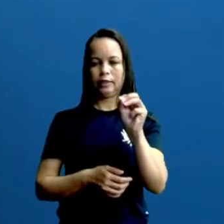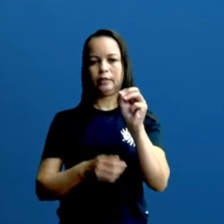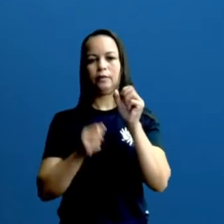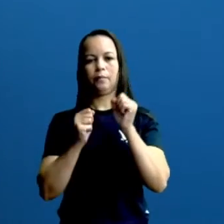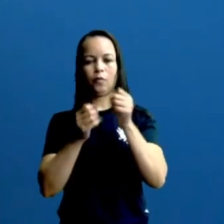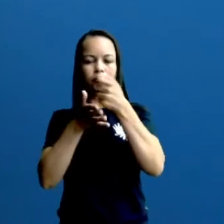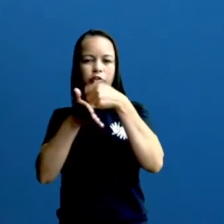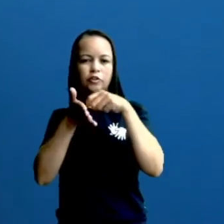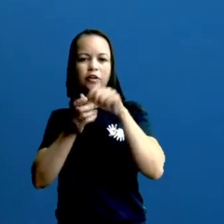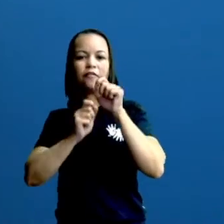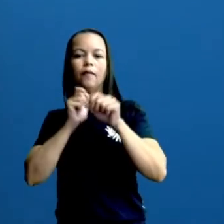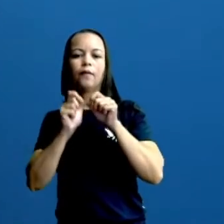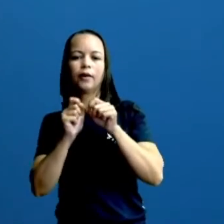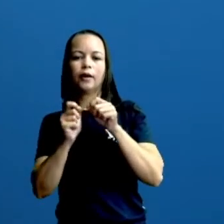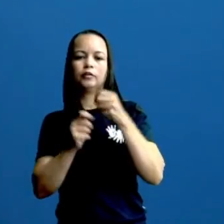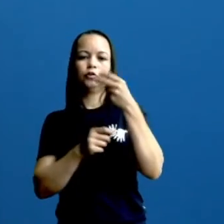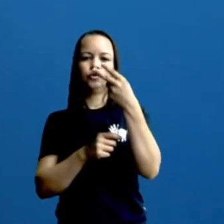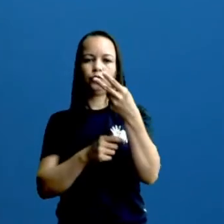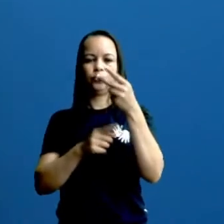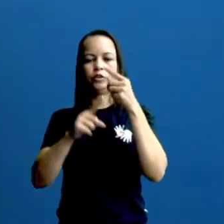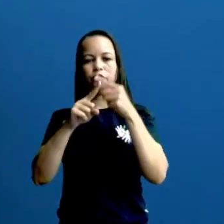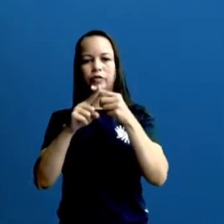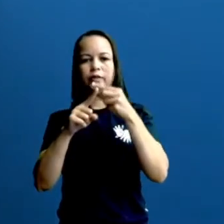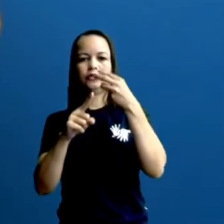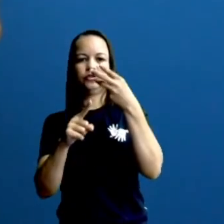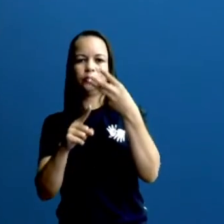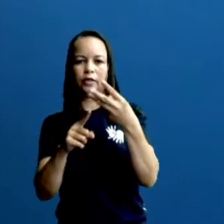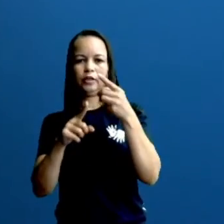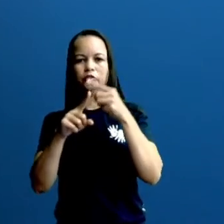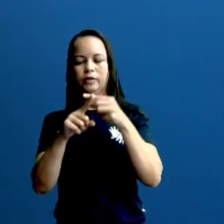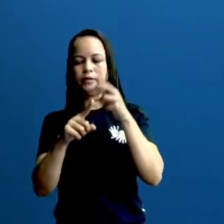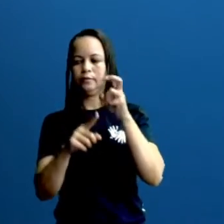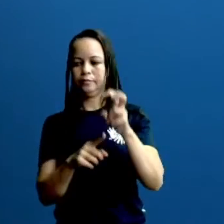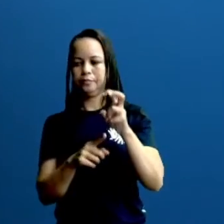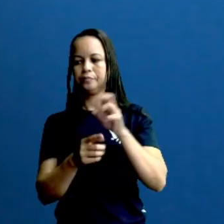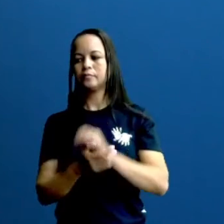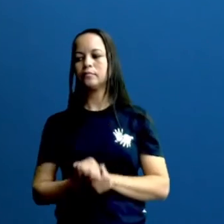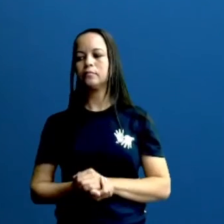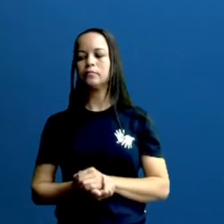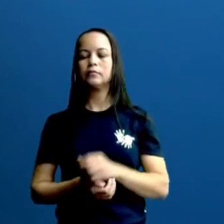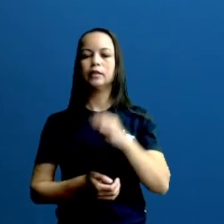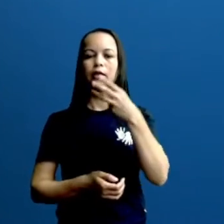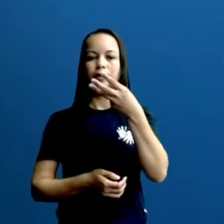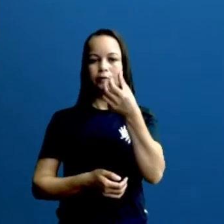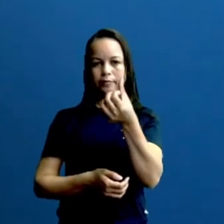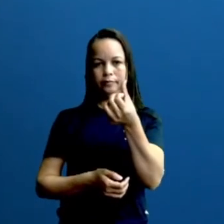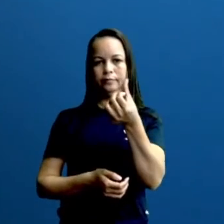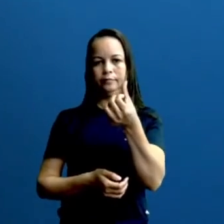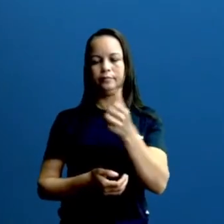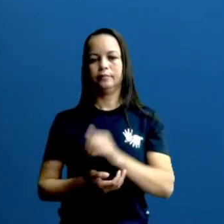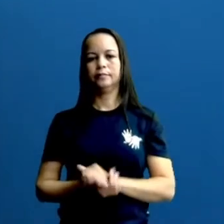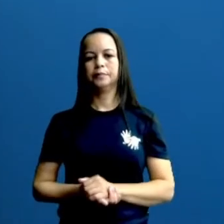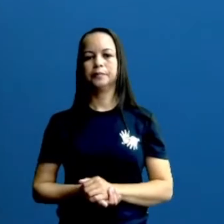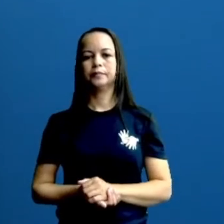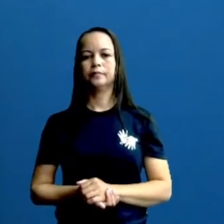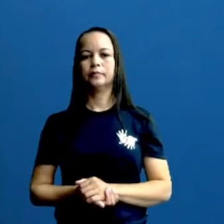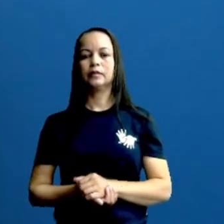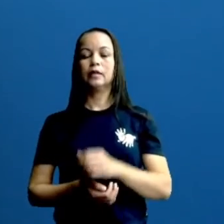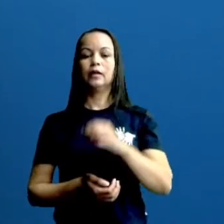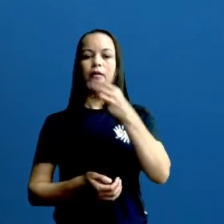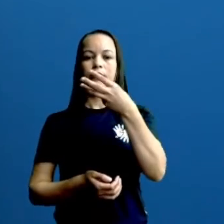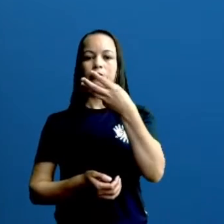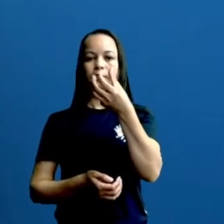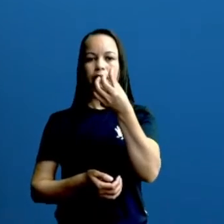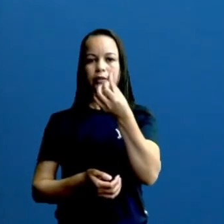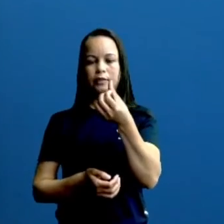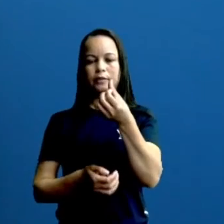pode escrever como sendo 2 vezes 3 vezes 5. 36, vamos fatorar o 36. Por